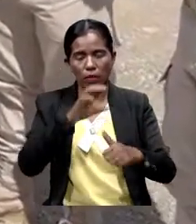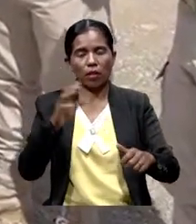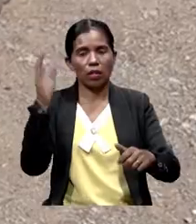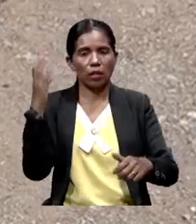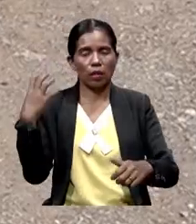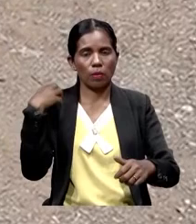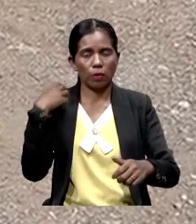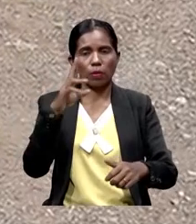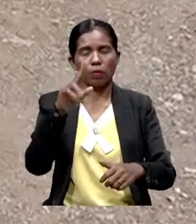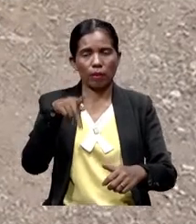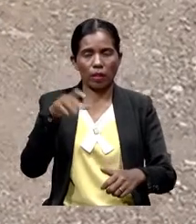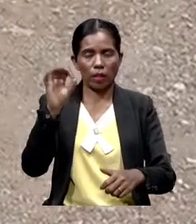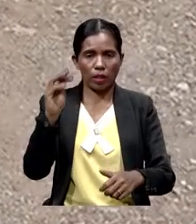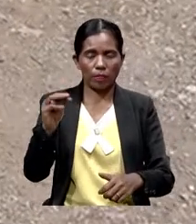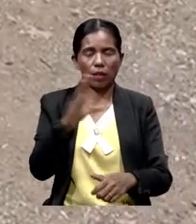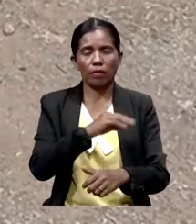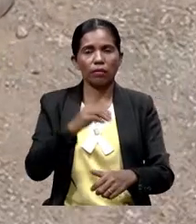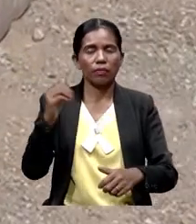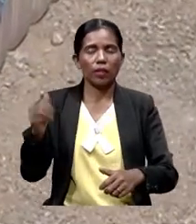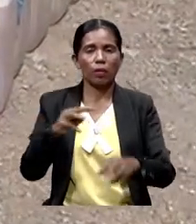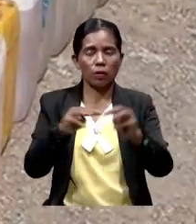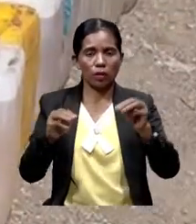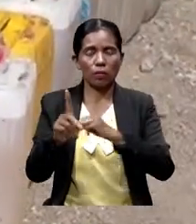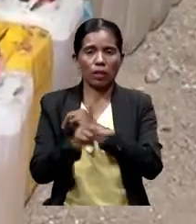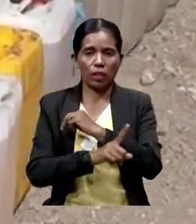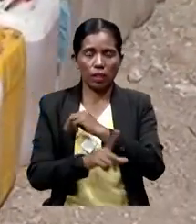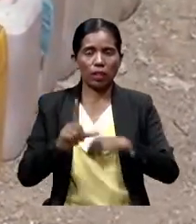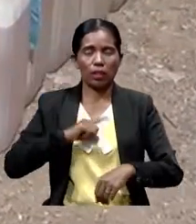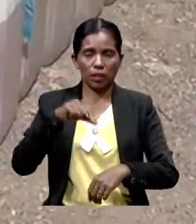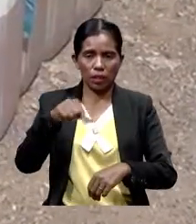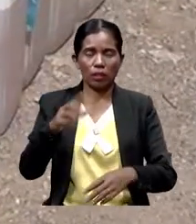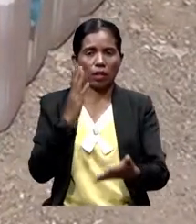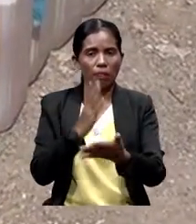Atabai no iya posto Lois Município Liksa hodi halau prevensaun ba